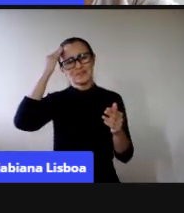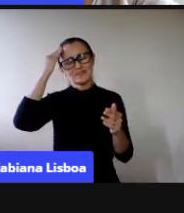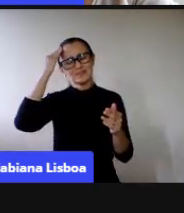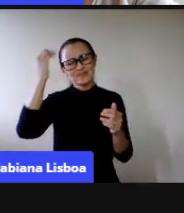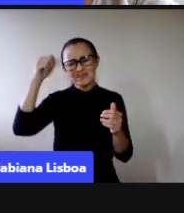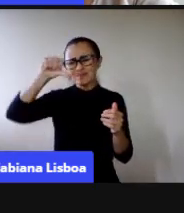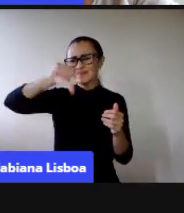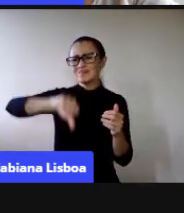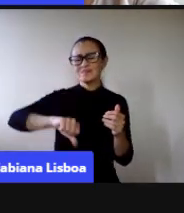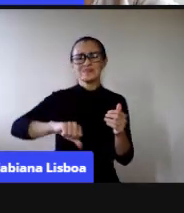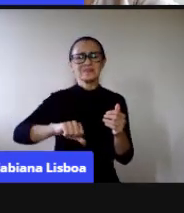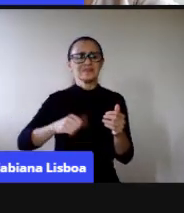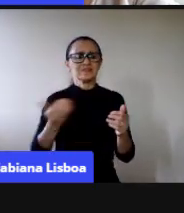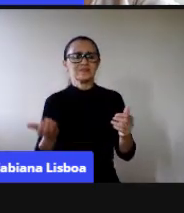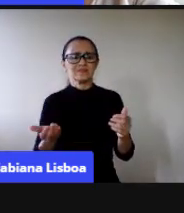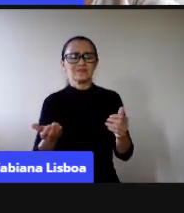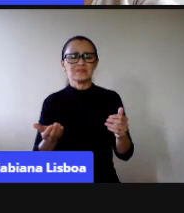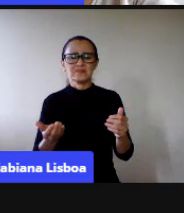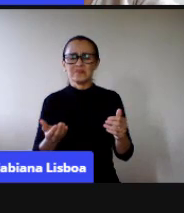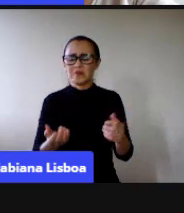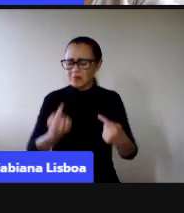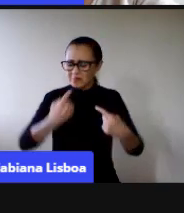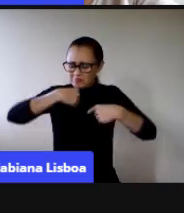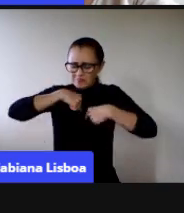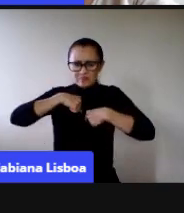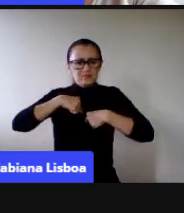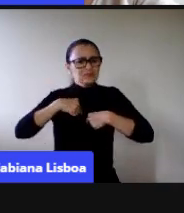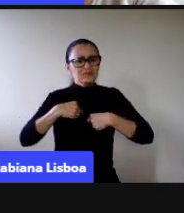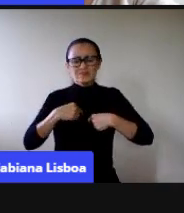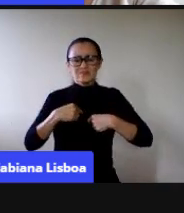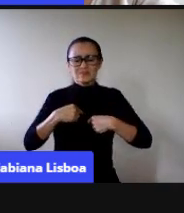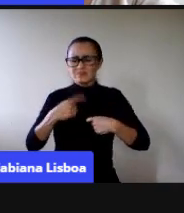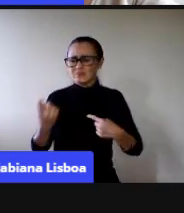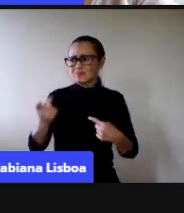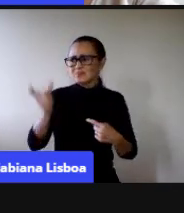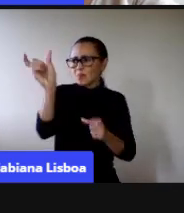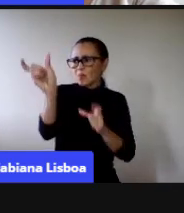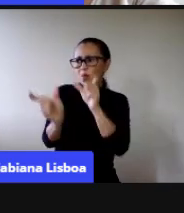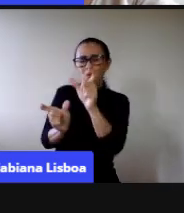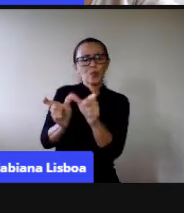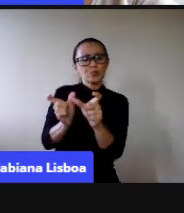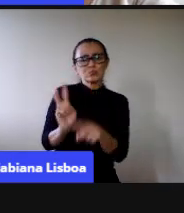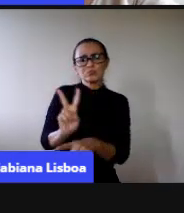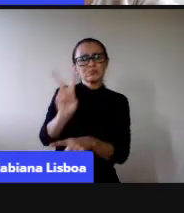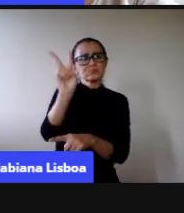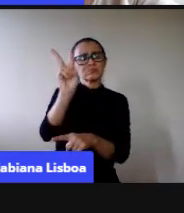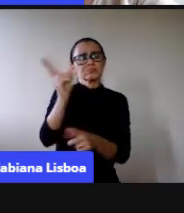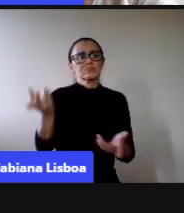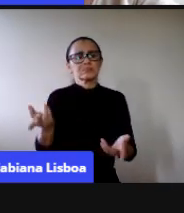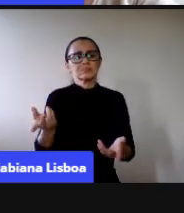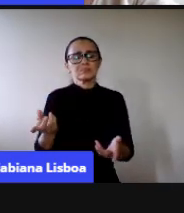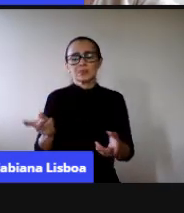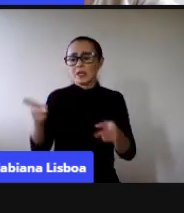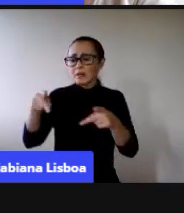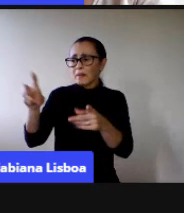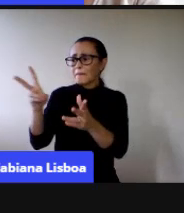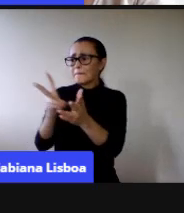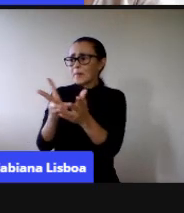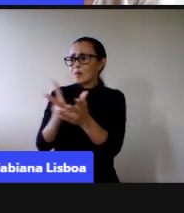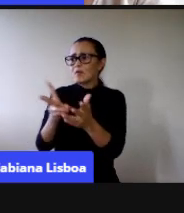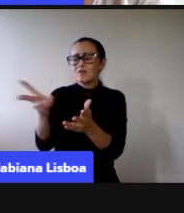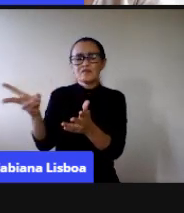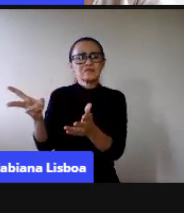de um discurso de inferiorização e desumanização do outro, de povos que foram classificados dentro de uma ordem